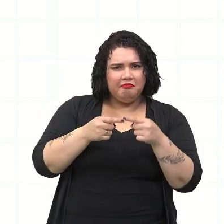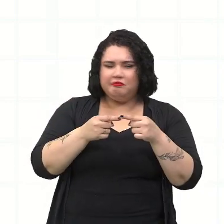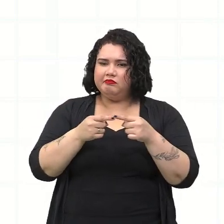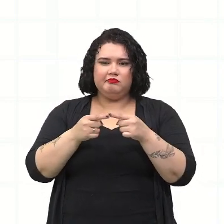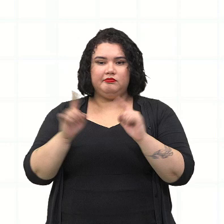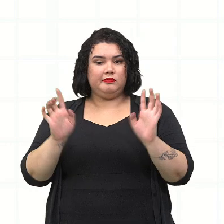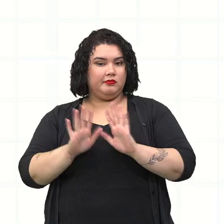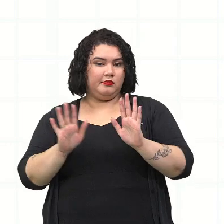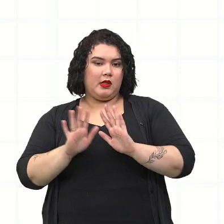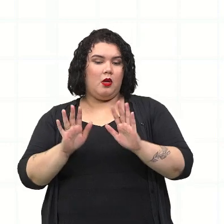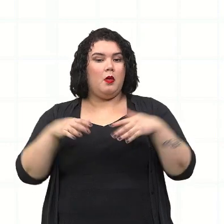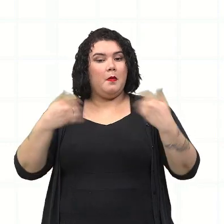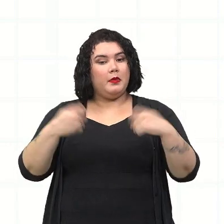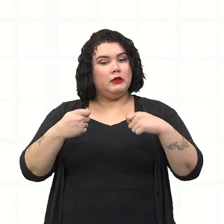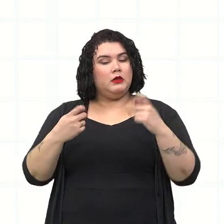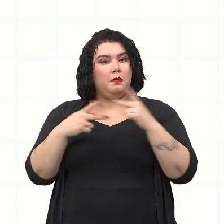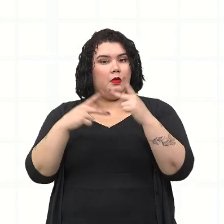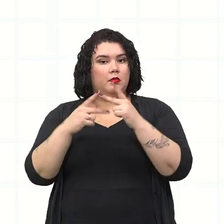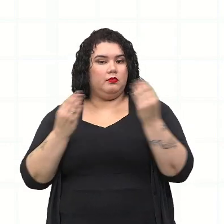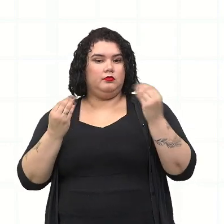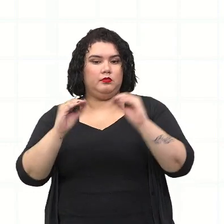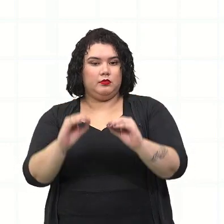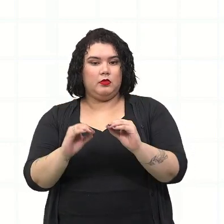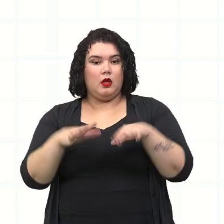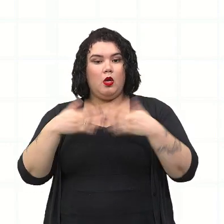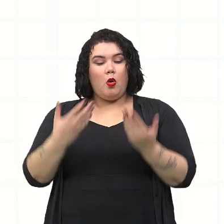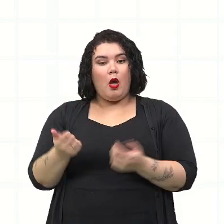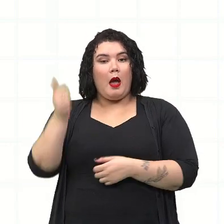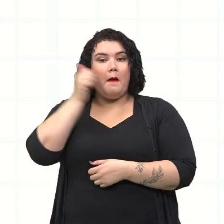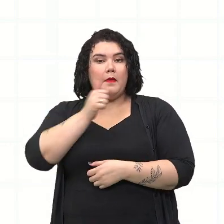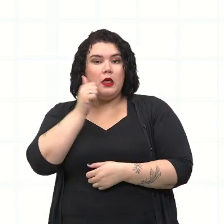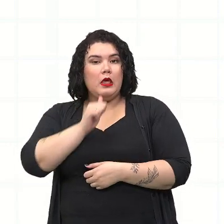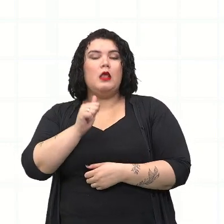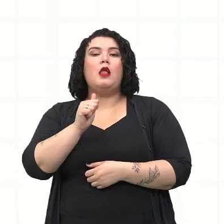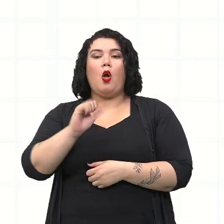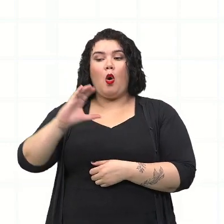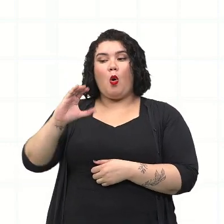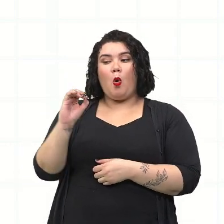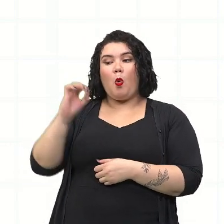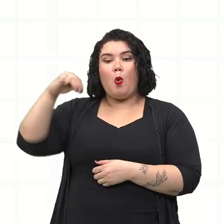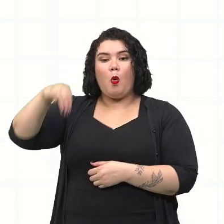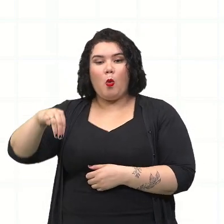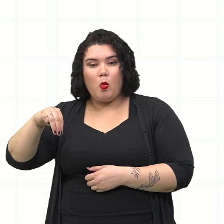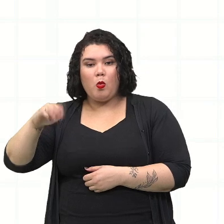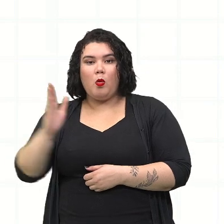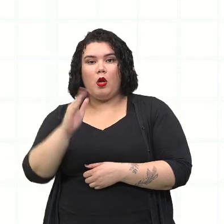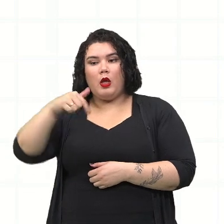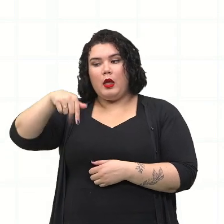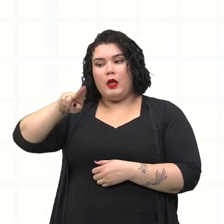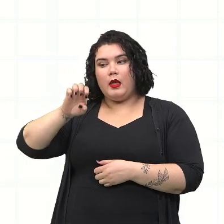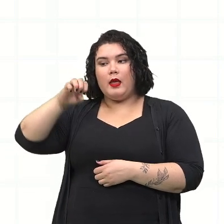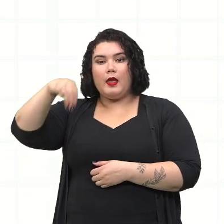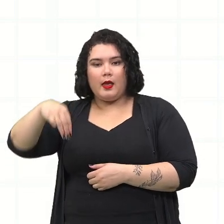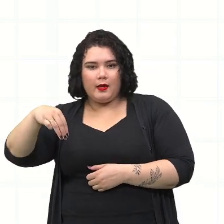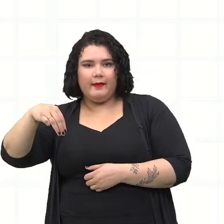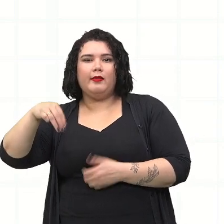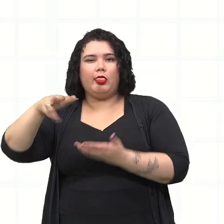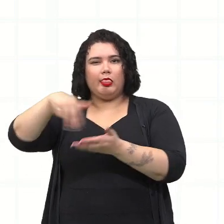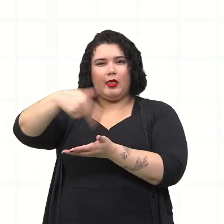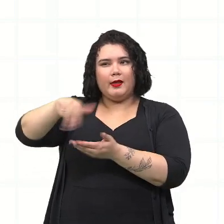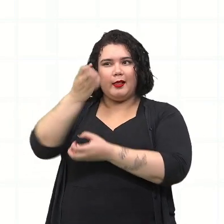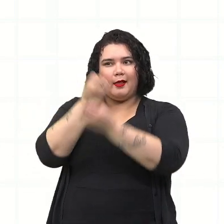uma preposição. Olha aqui, a menina com quem eu dancei na festa é minha vizinha, que é o adequado.